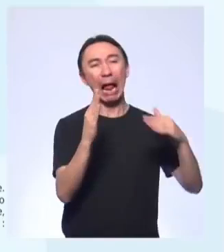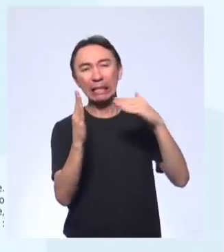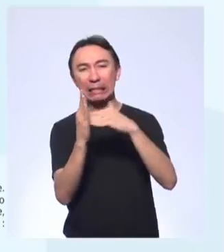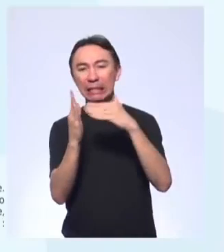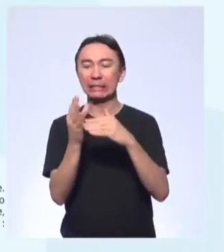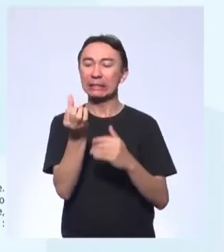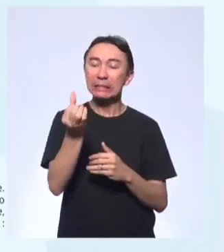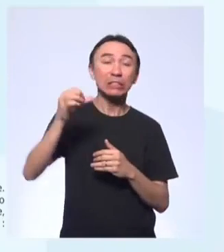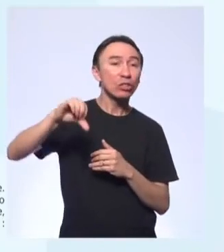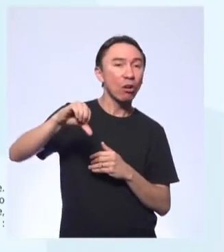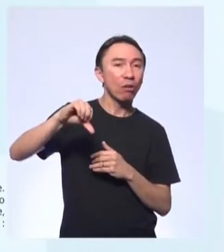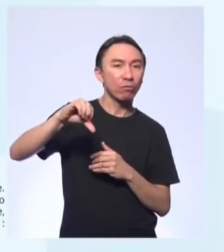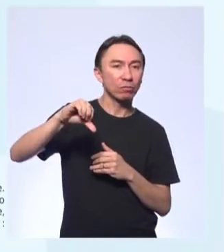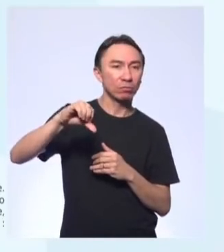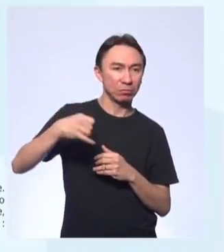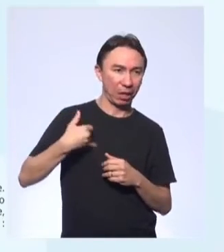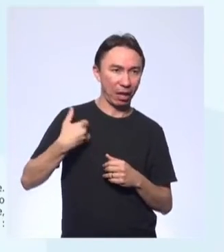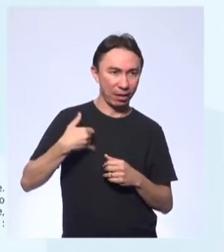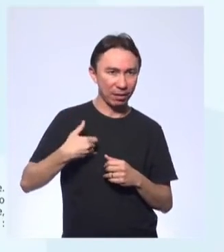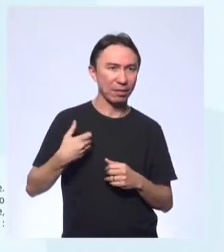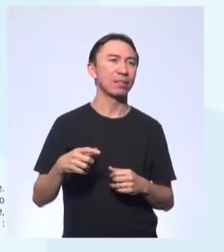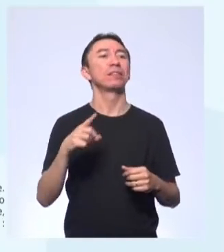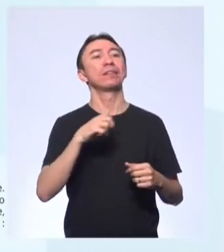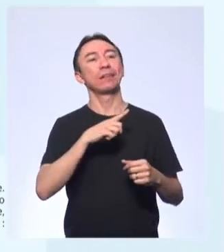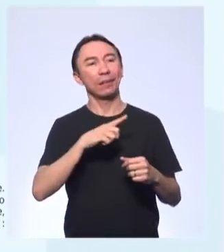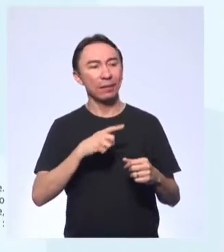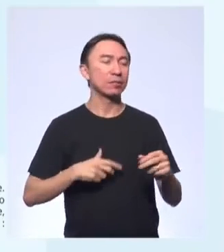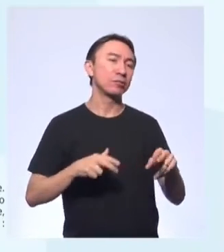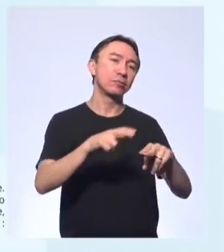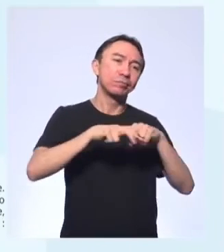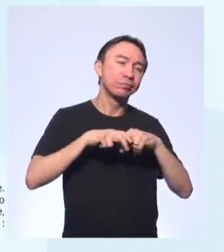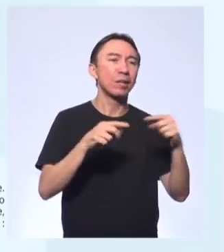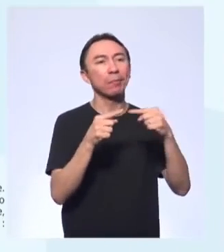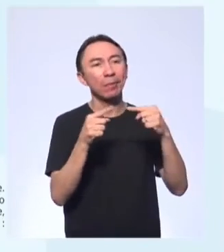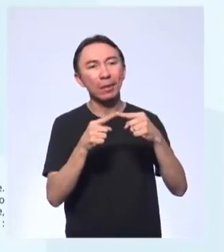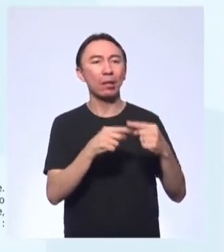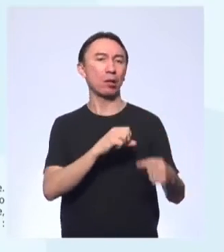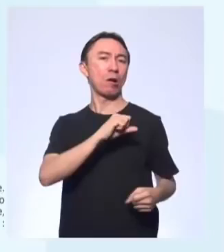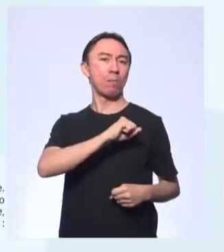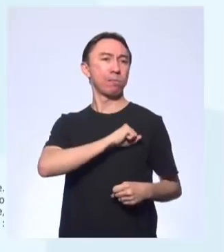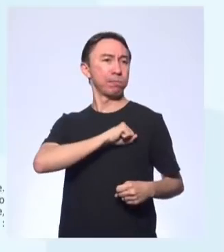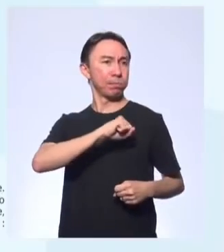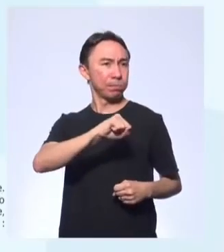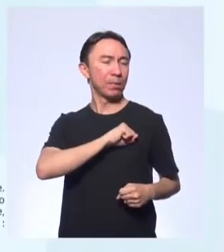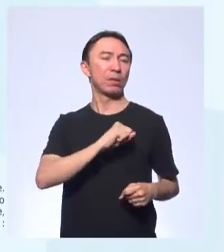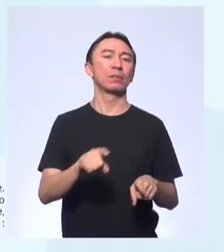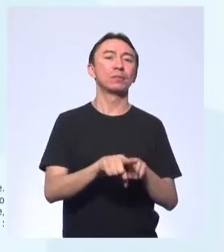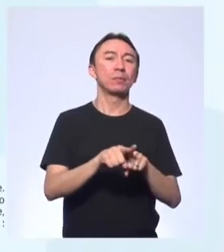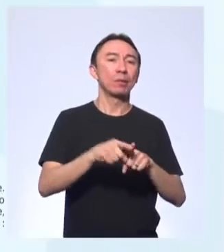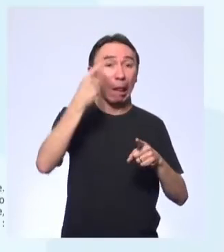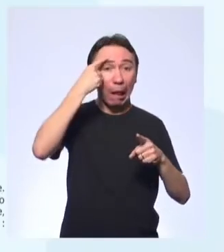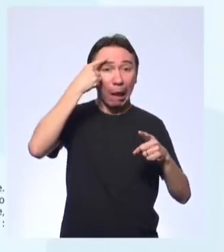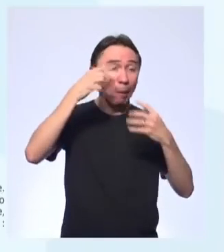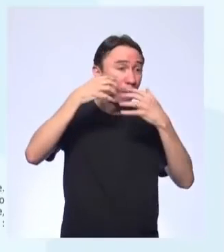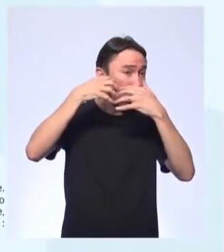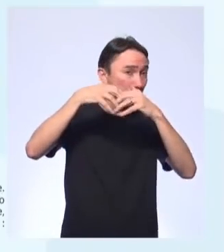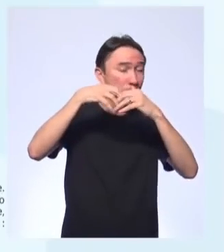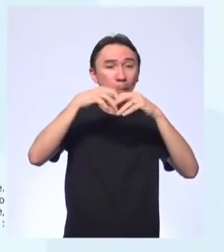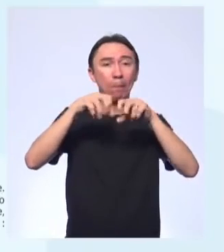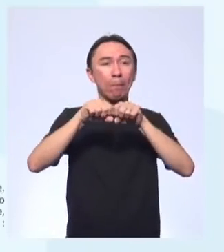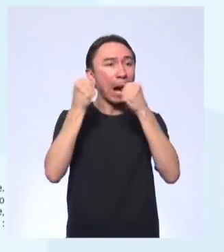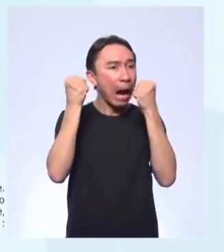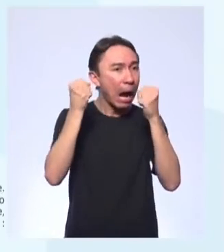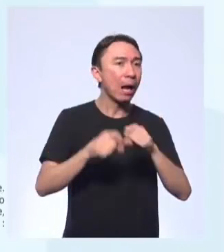que tem relação com doenças cardíacas, acidente cerebrovascular, o câncer de mama. Então, a gente percebe ó, que